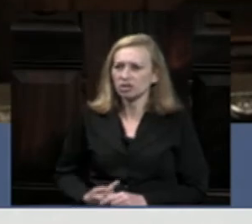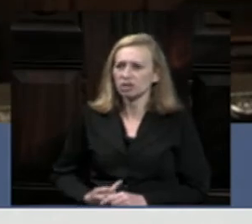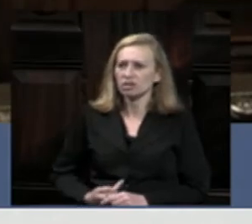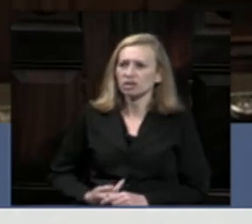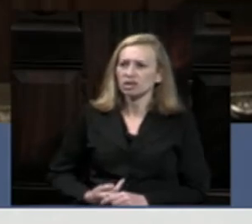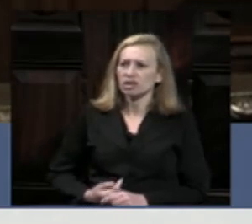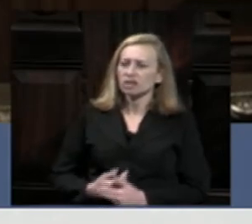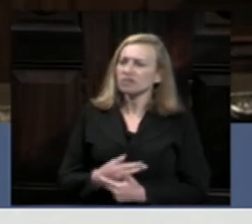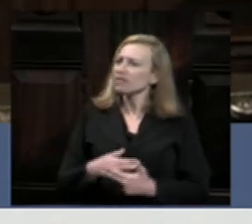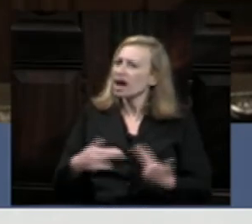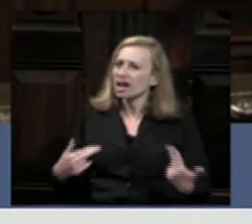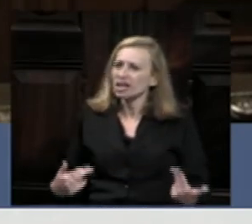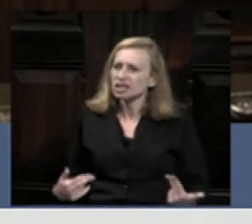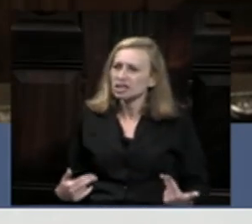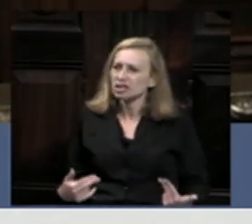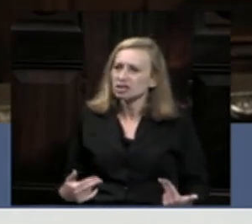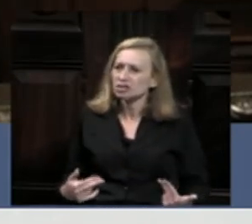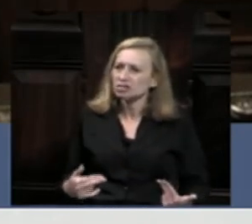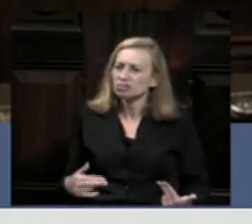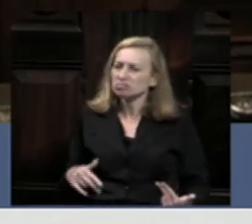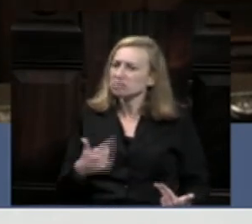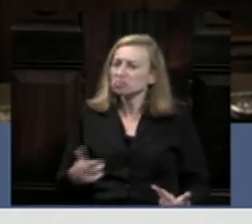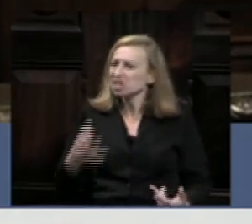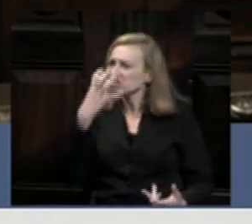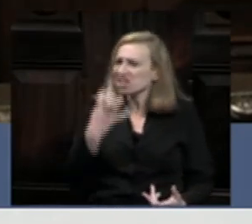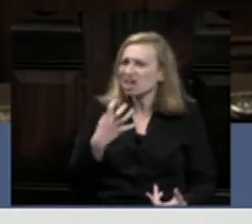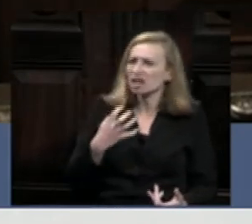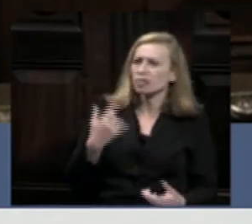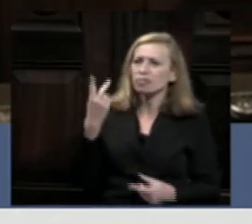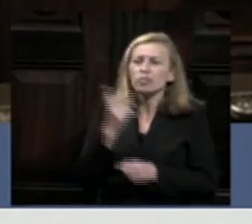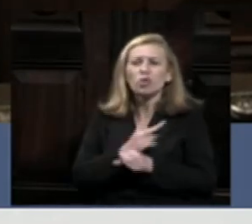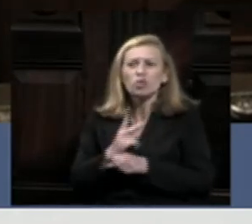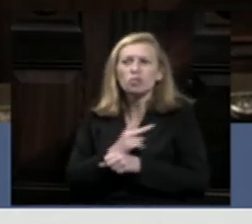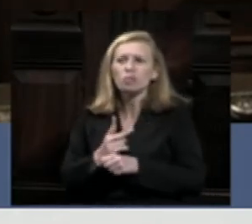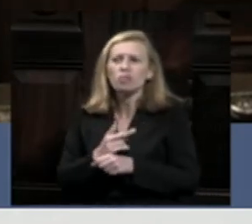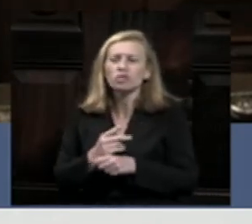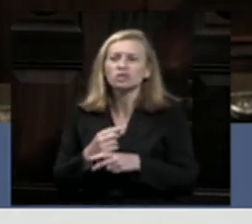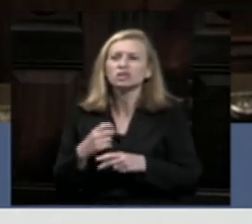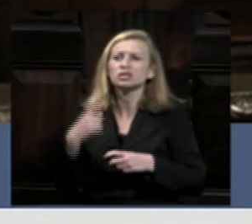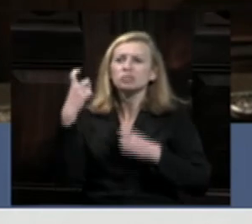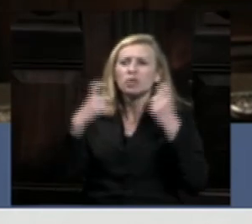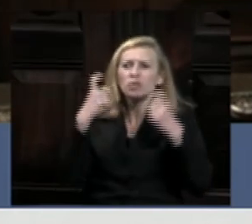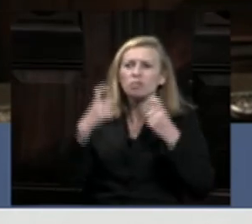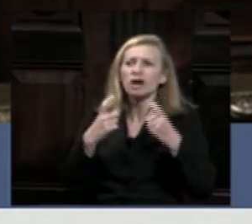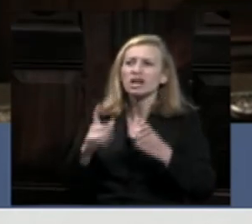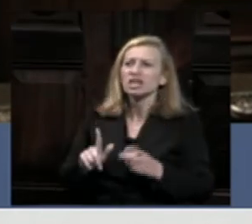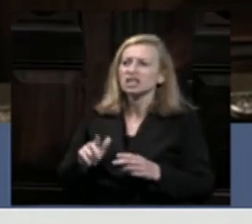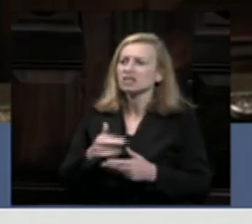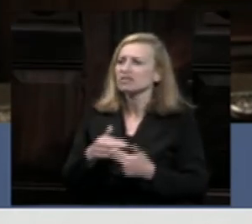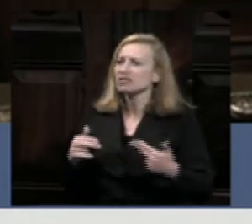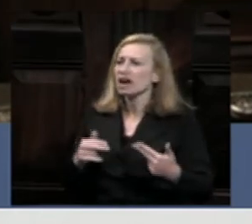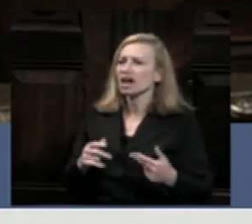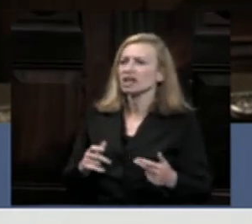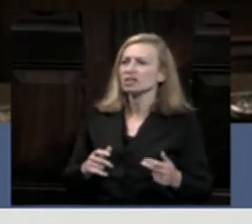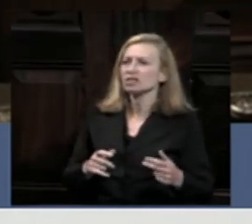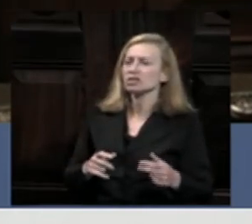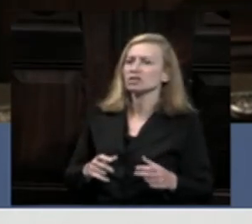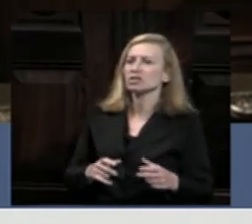a celeridade e a preocupação que muitos órgãos possuem em dar